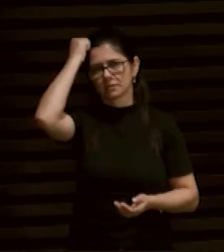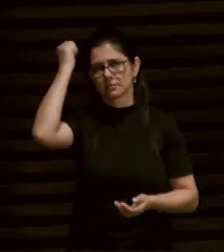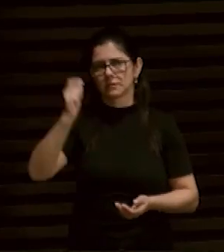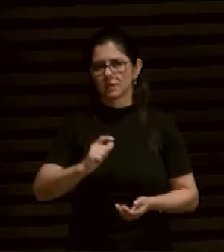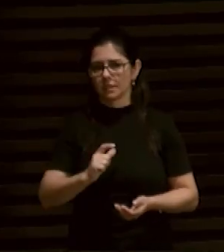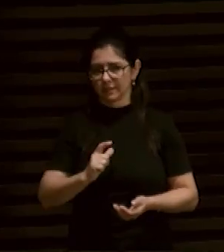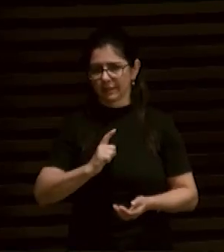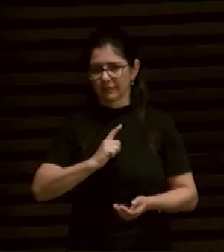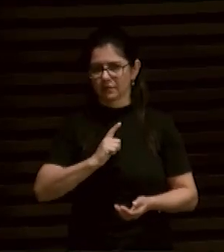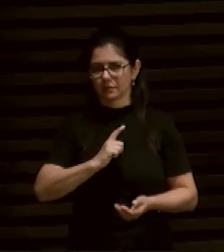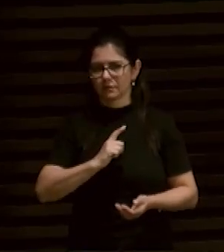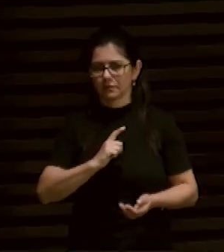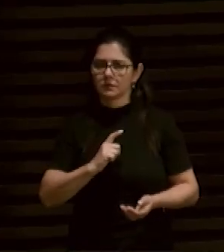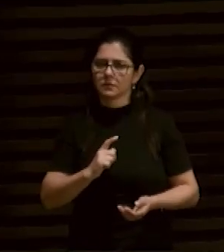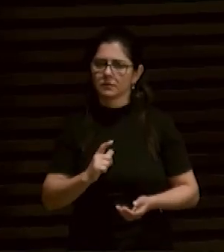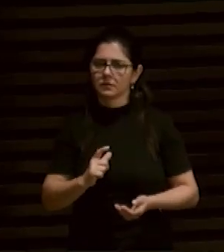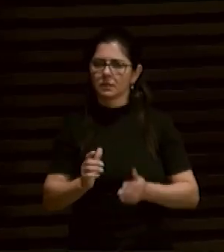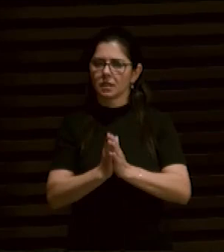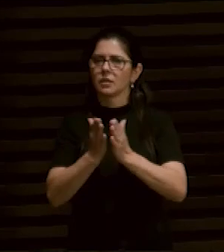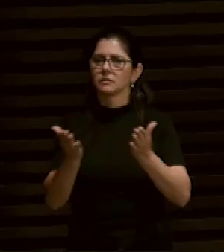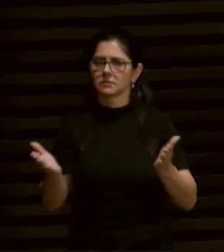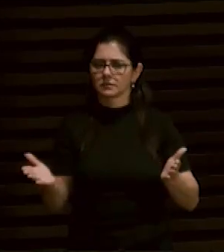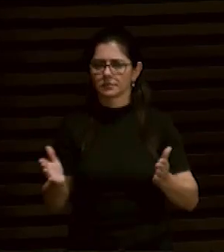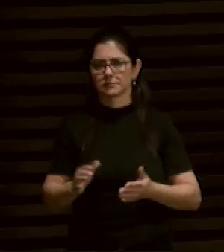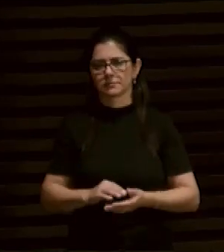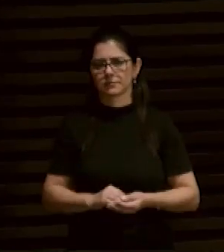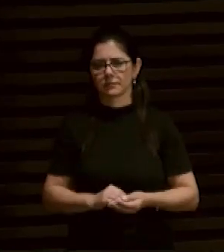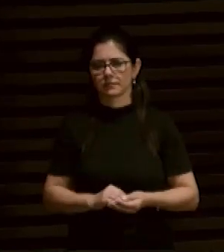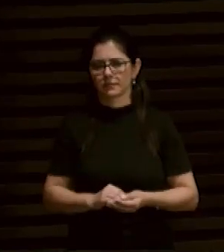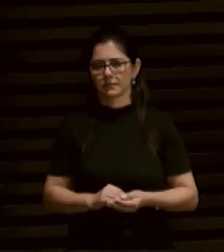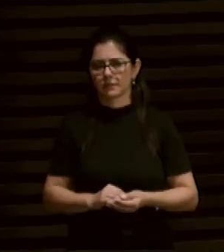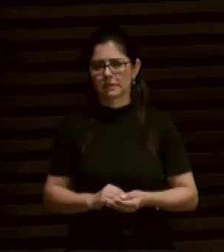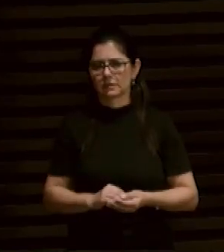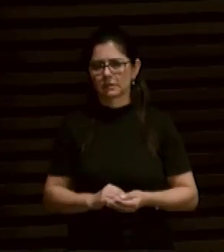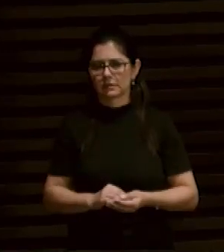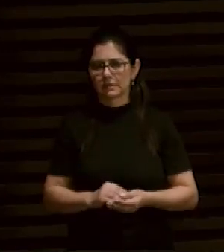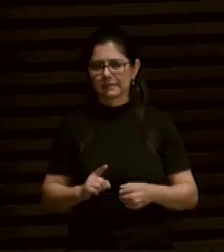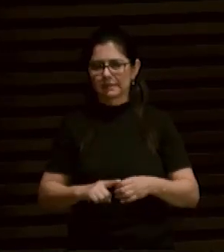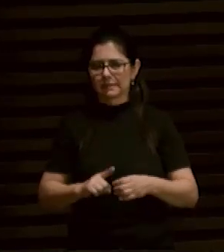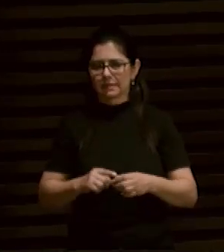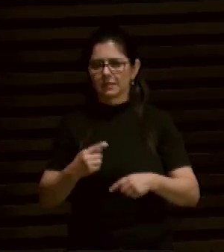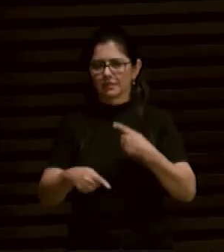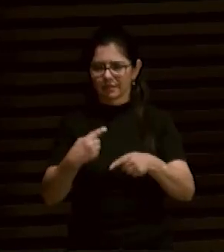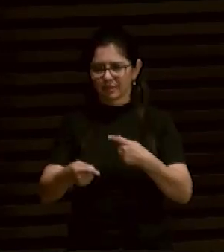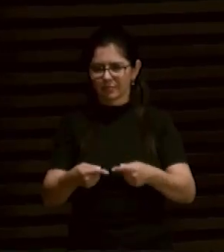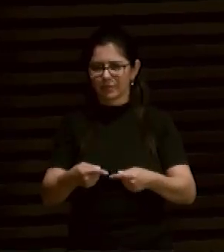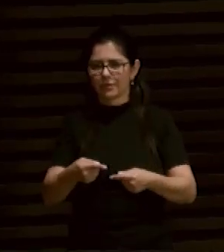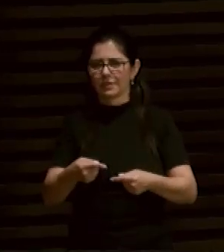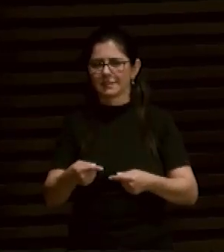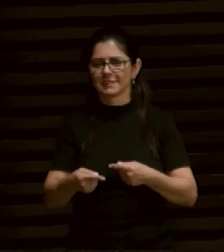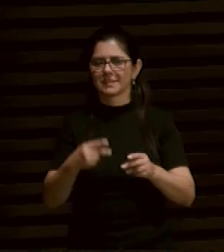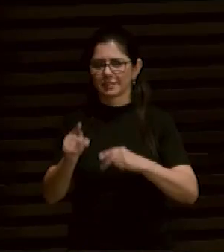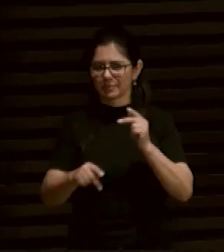que ele durou. Porque depois de 30 anos, o povo ninivita estava atacando o povo de Israel novamente. Então, o arrependimento que eles tiveram foi por